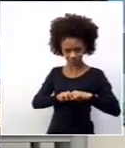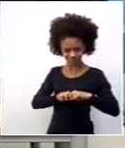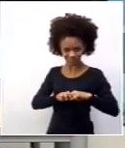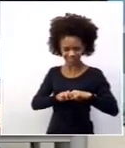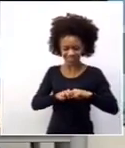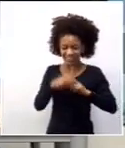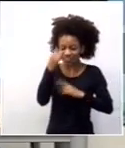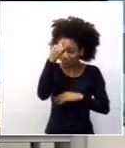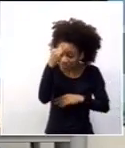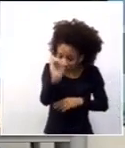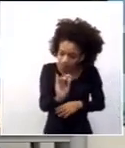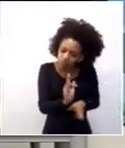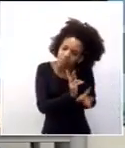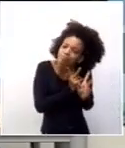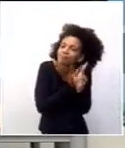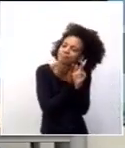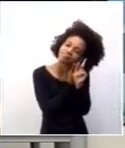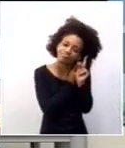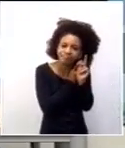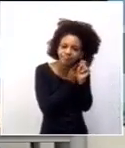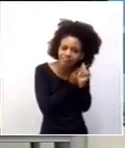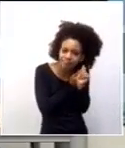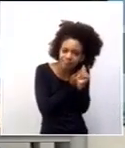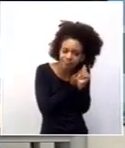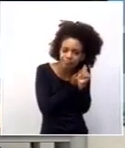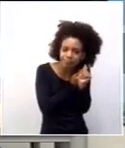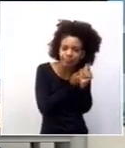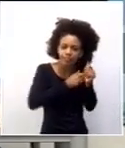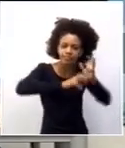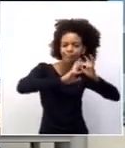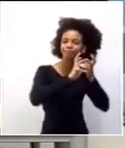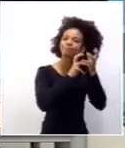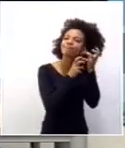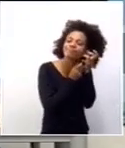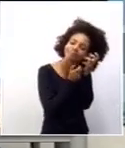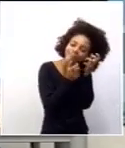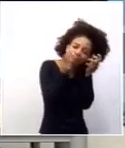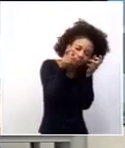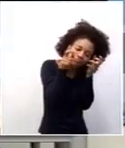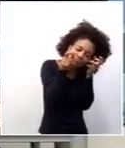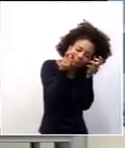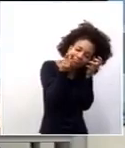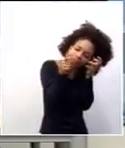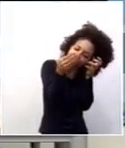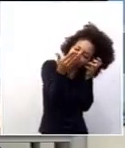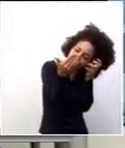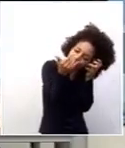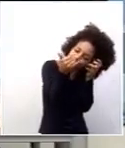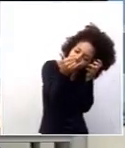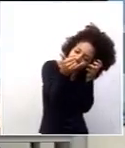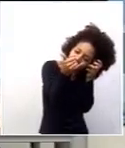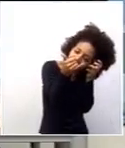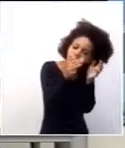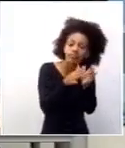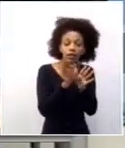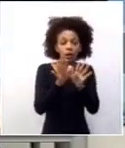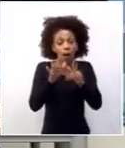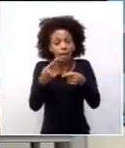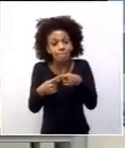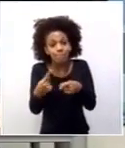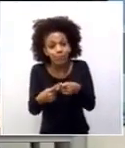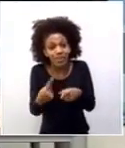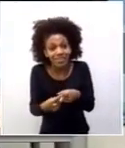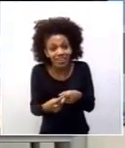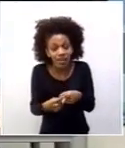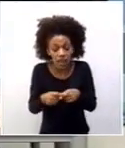no sofá, tá bom? Vamos evitar ficar deitado na cama, vendo pelo aplicativo. Tem que ficar sentado, porque assim, pessoal, é mais fácil